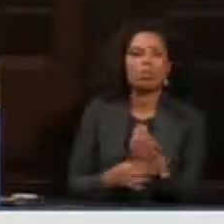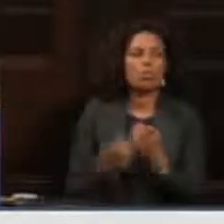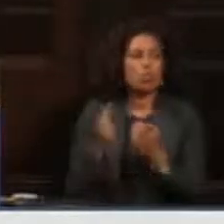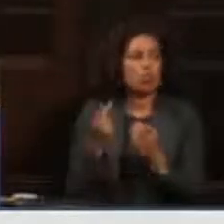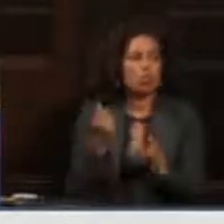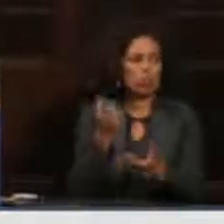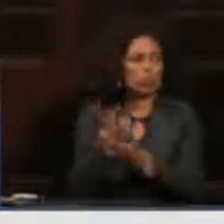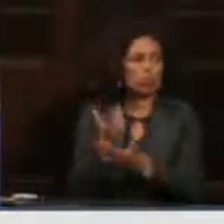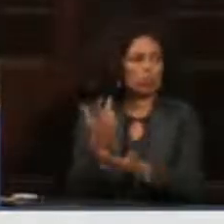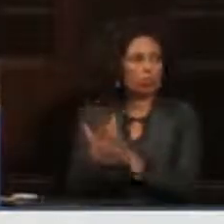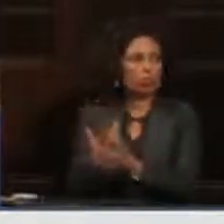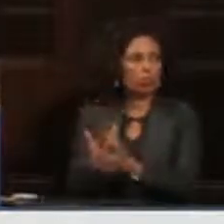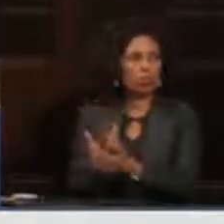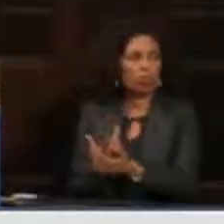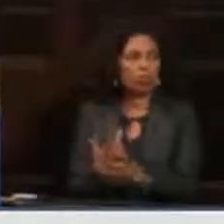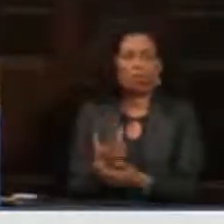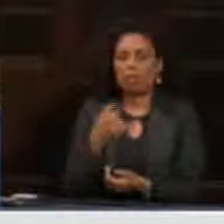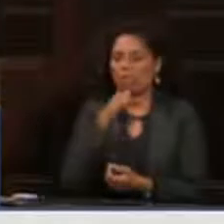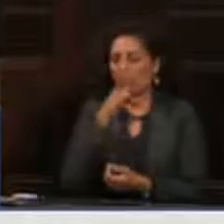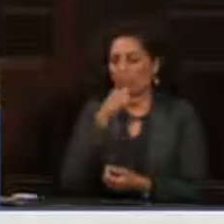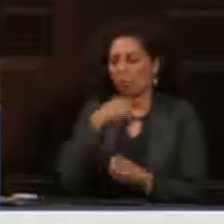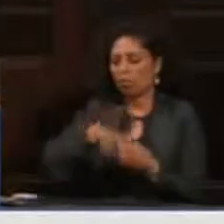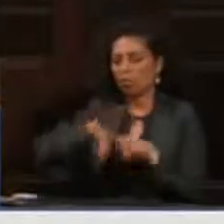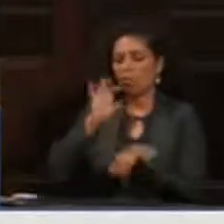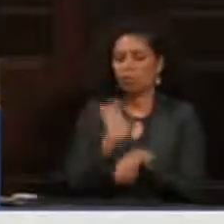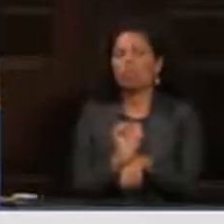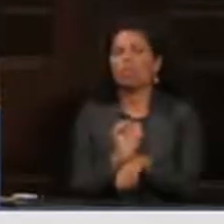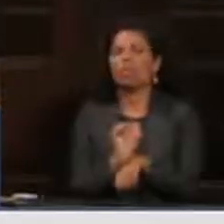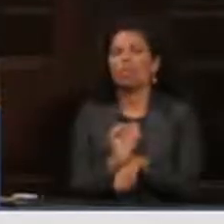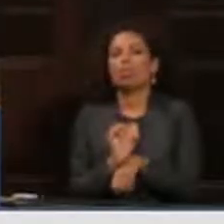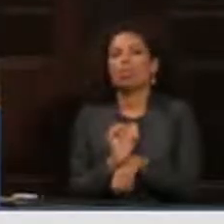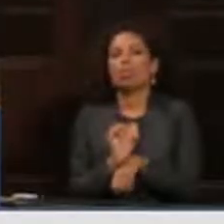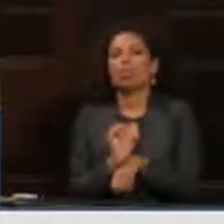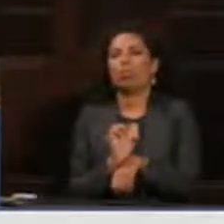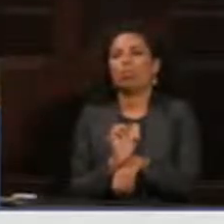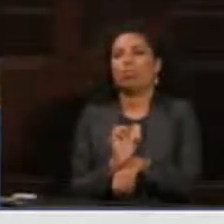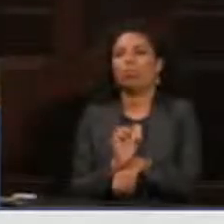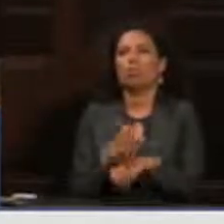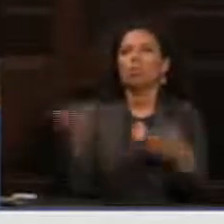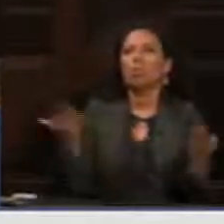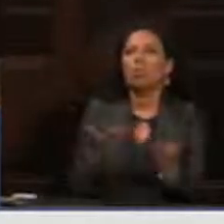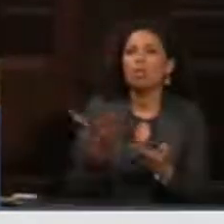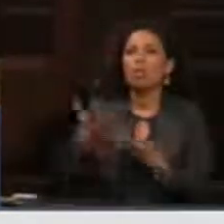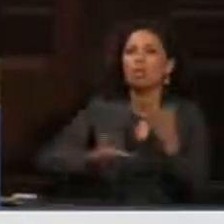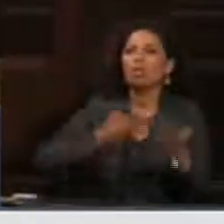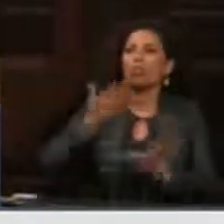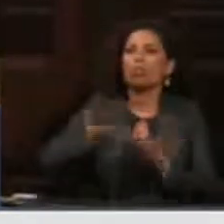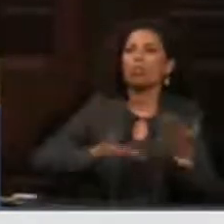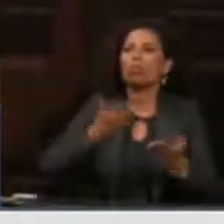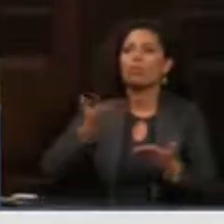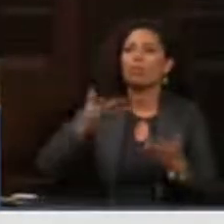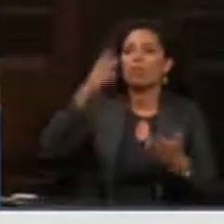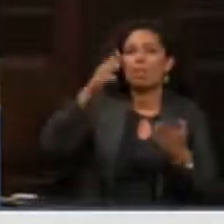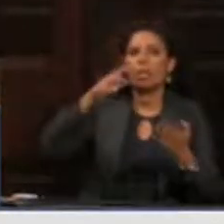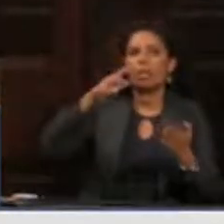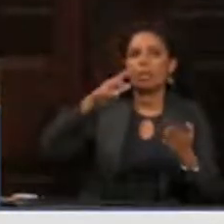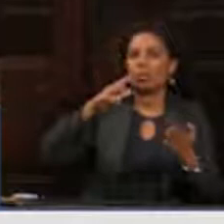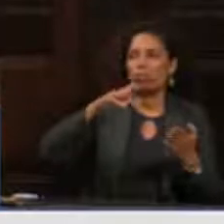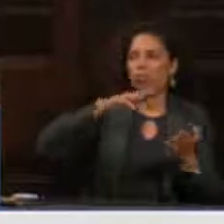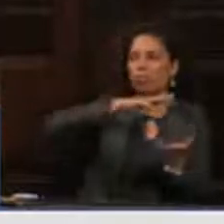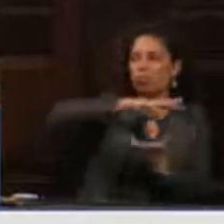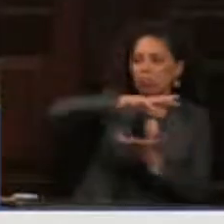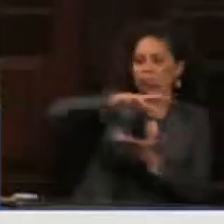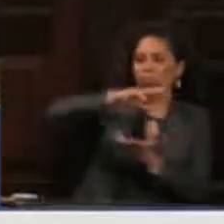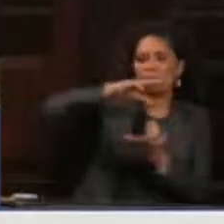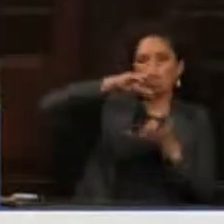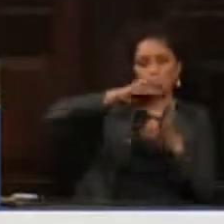é algo que é provido pelo Estado, como que aos arredores fica bem seguro? Como que